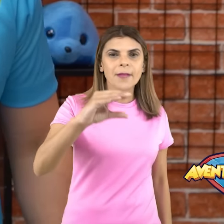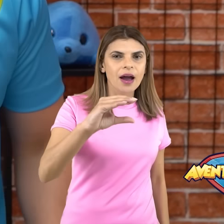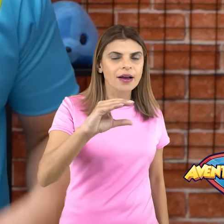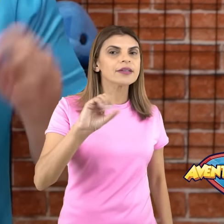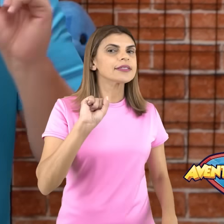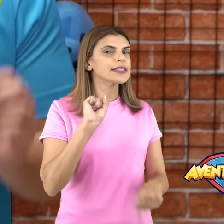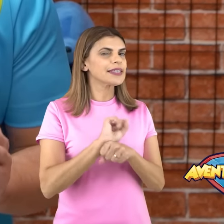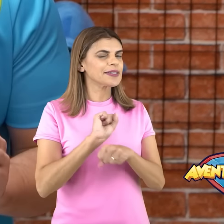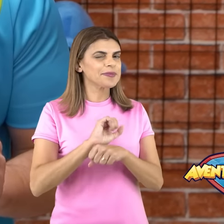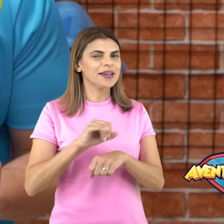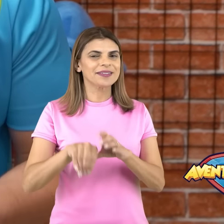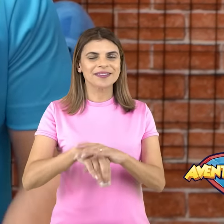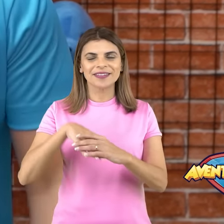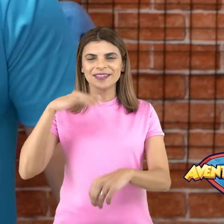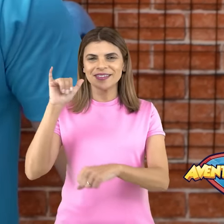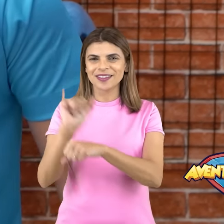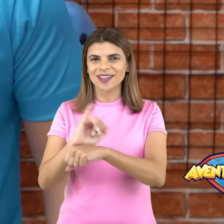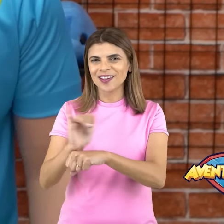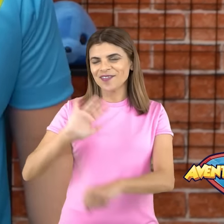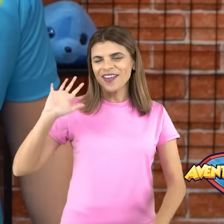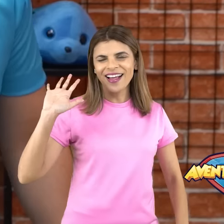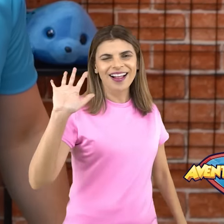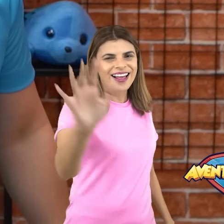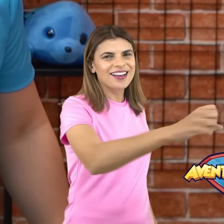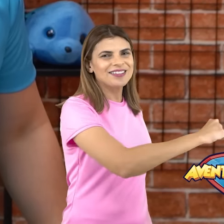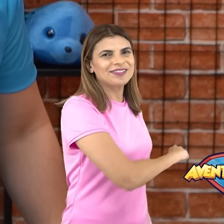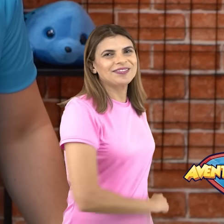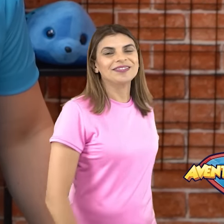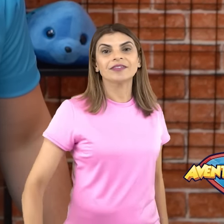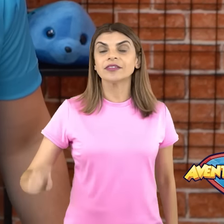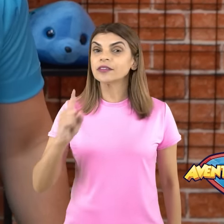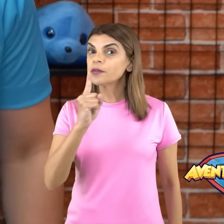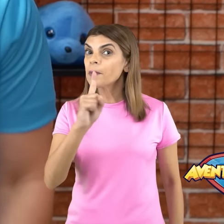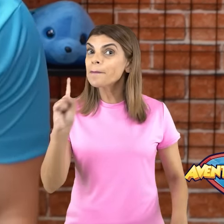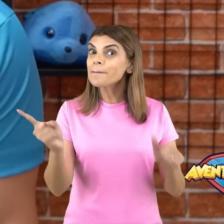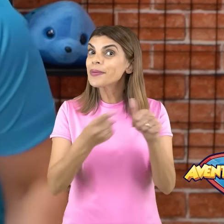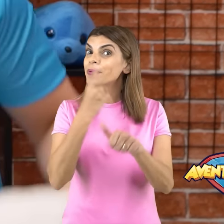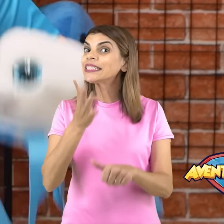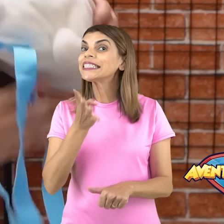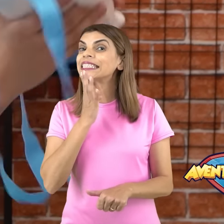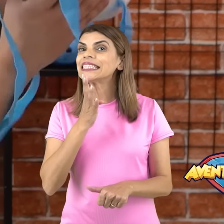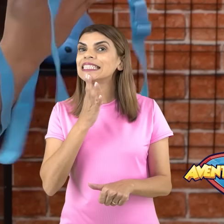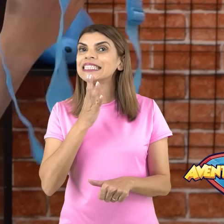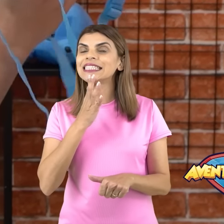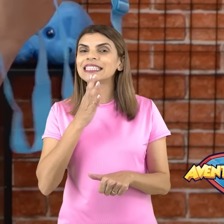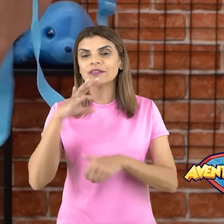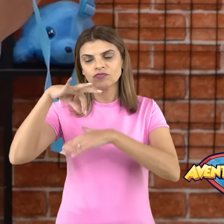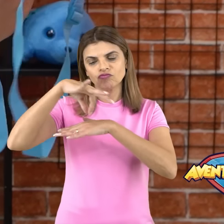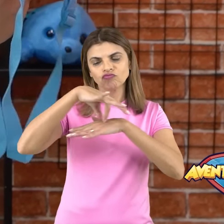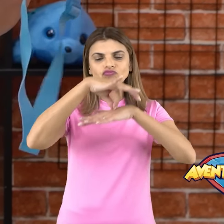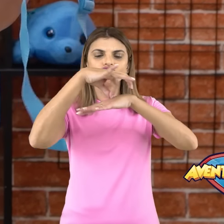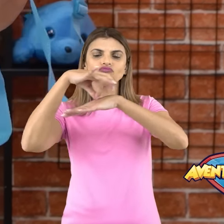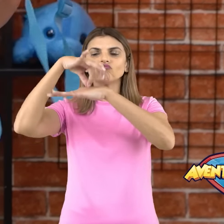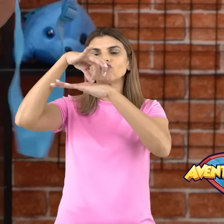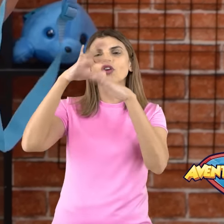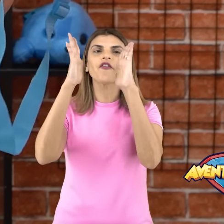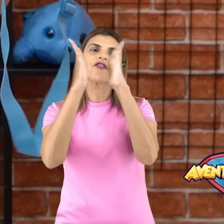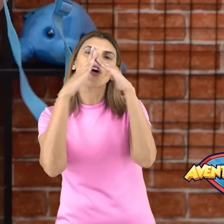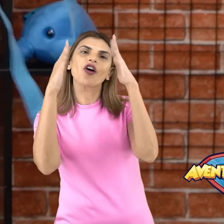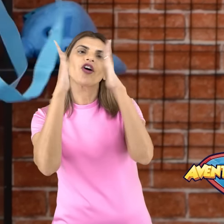espero vocês amanhã. Valeu! Mas primeiro, vai,